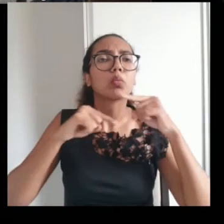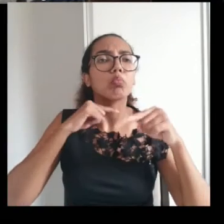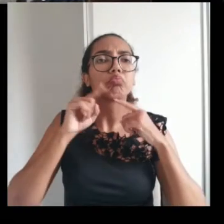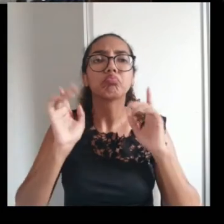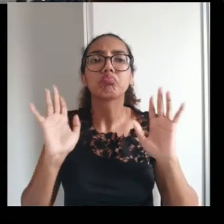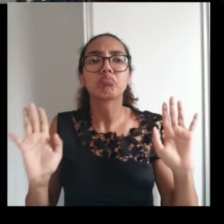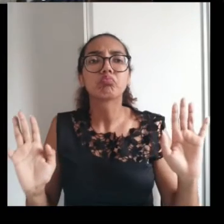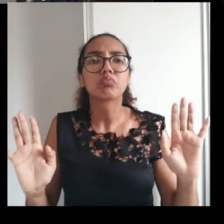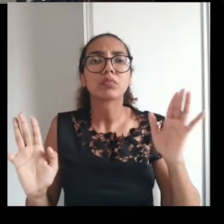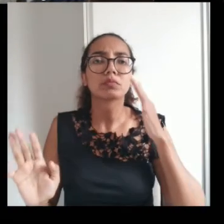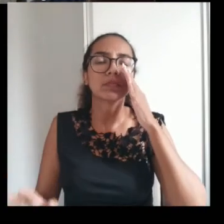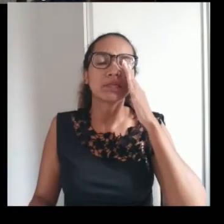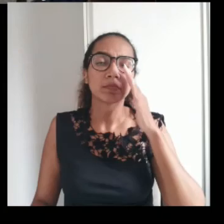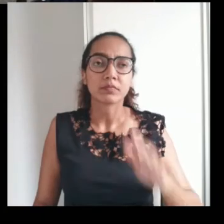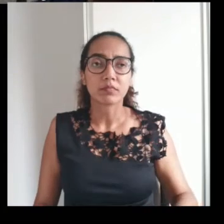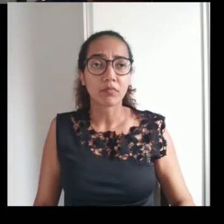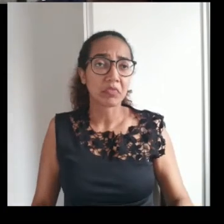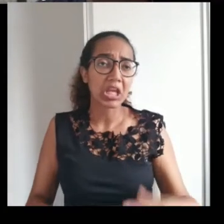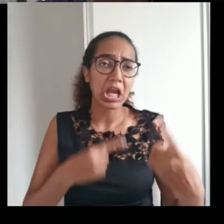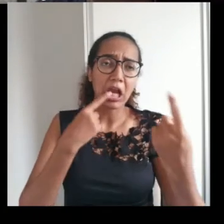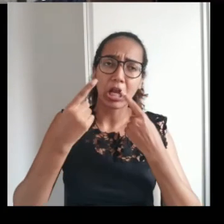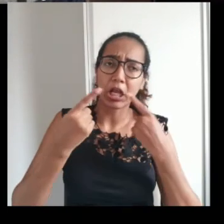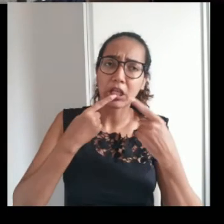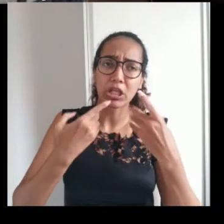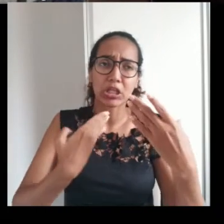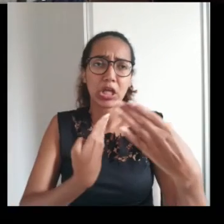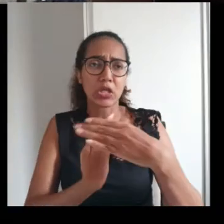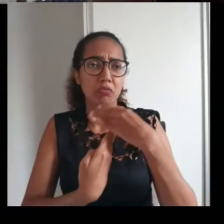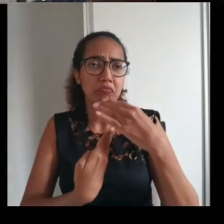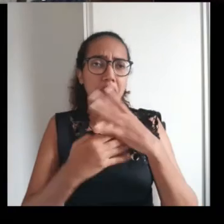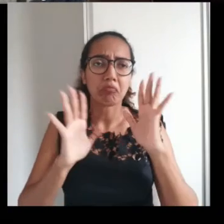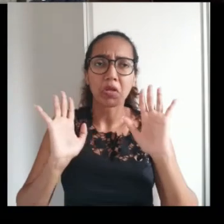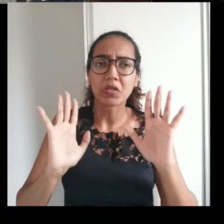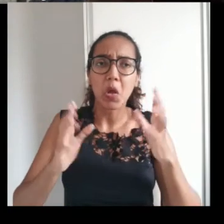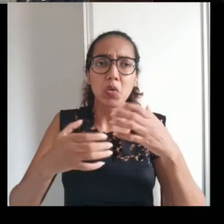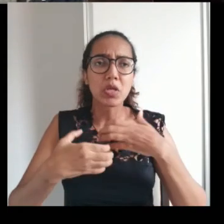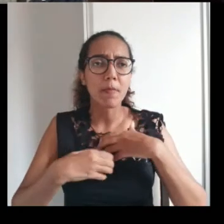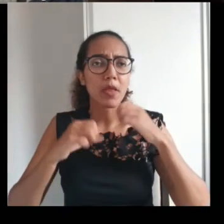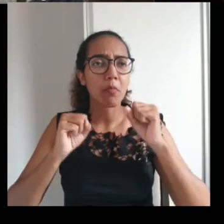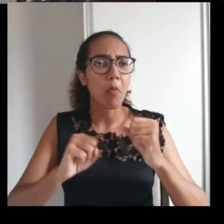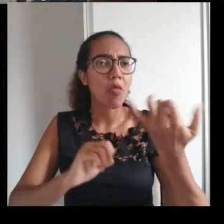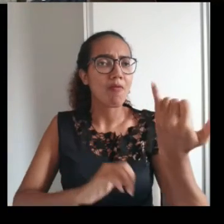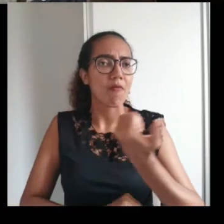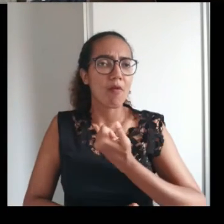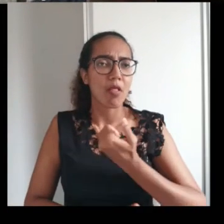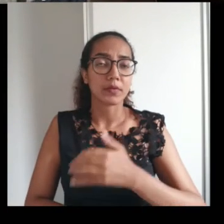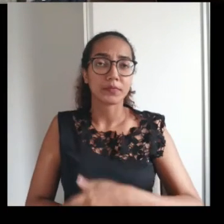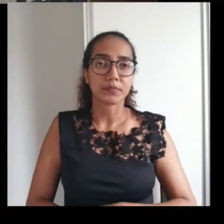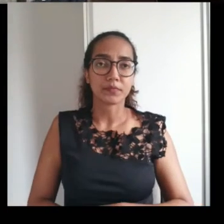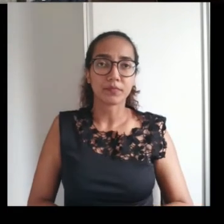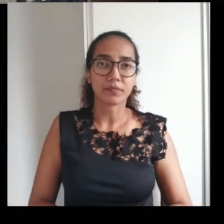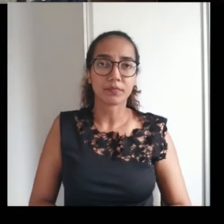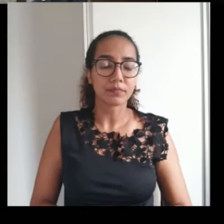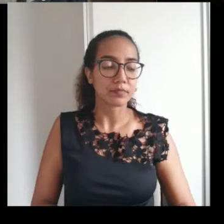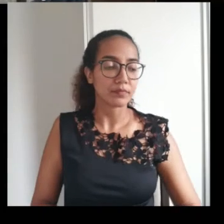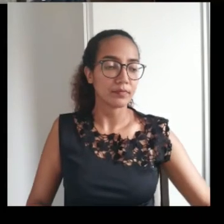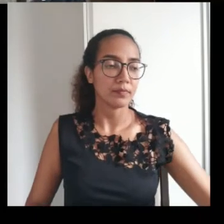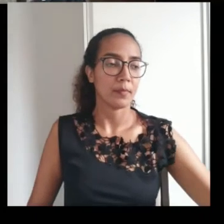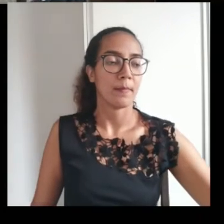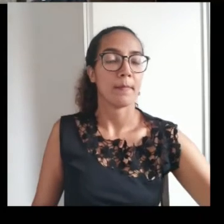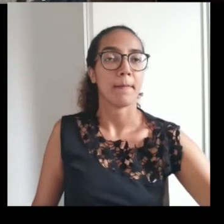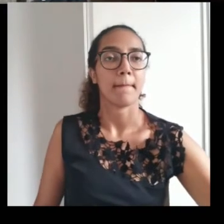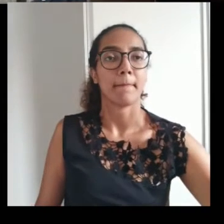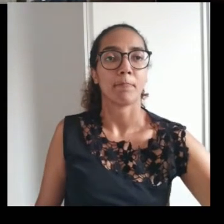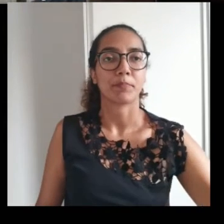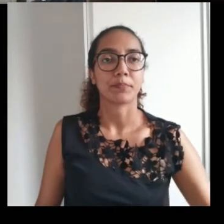Dúvidas, críticas, sugestões, sentimentos? Bom, aqui é uma representação mais física, né? Dos meus arquivos